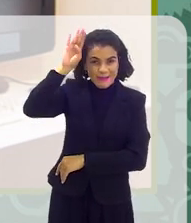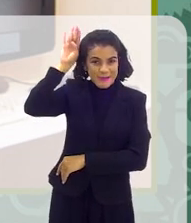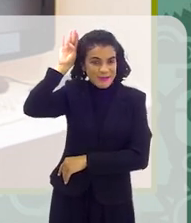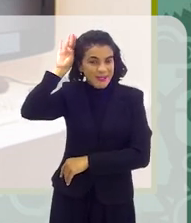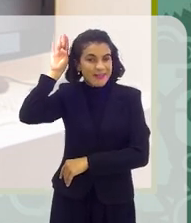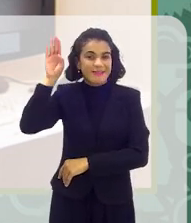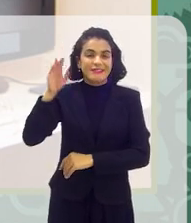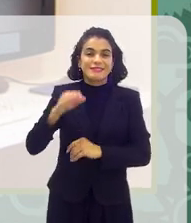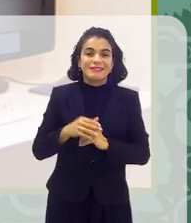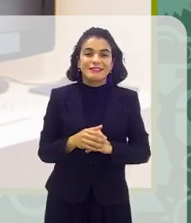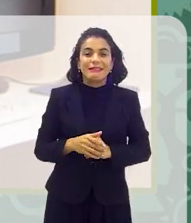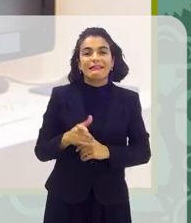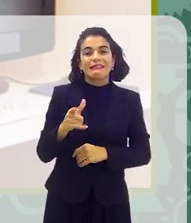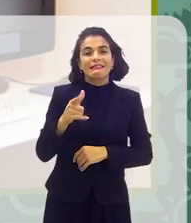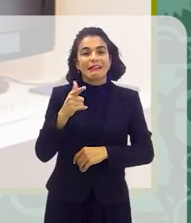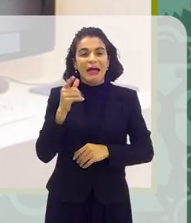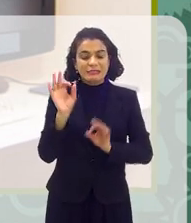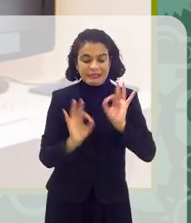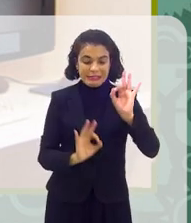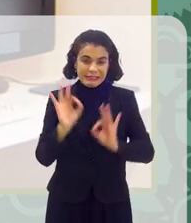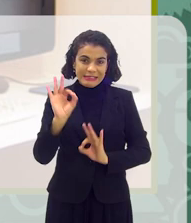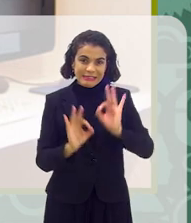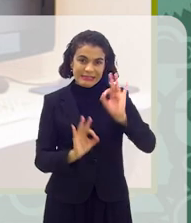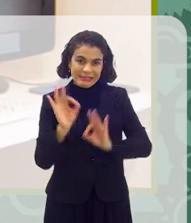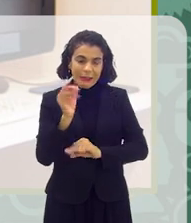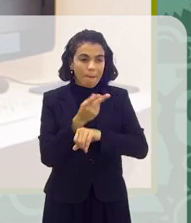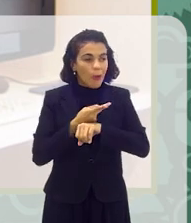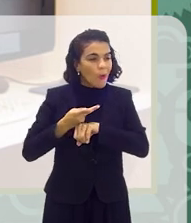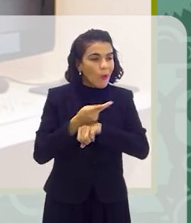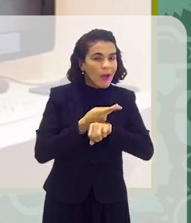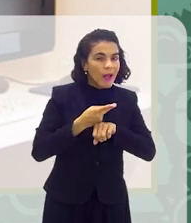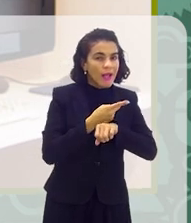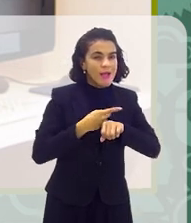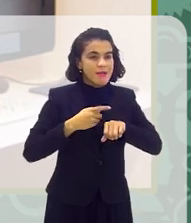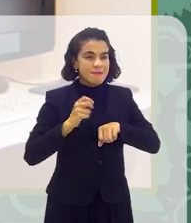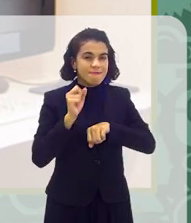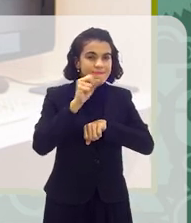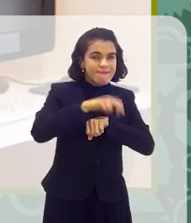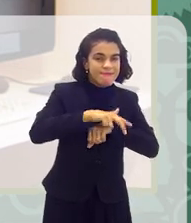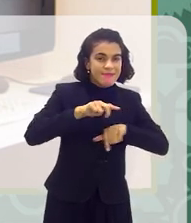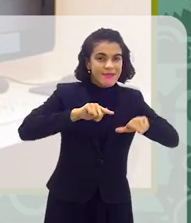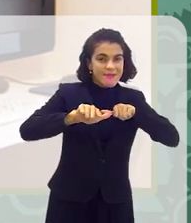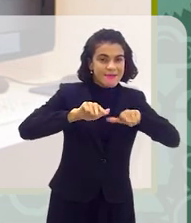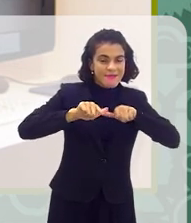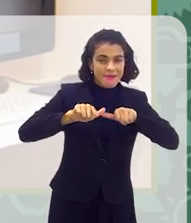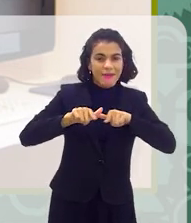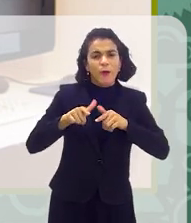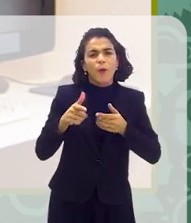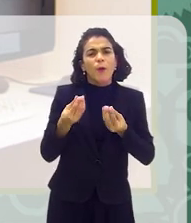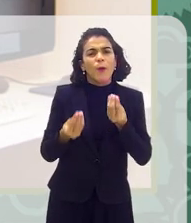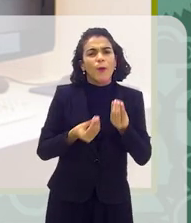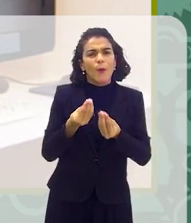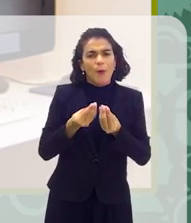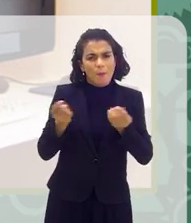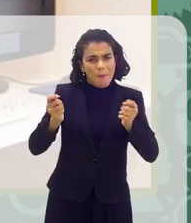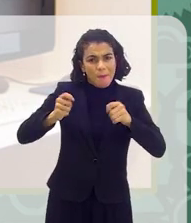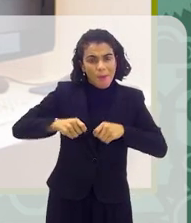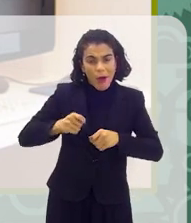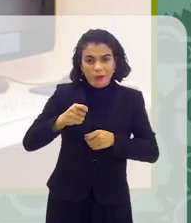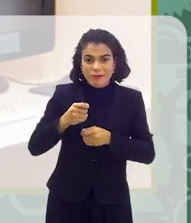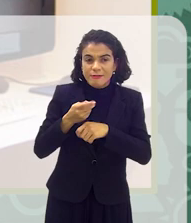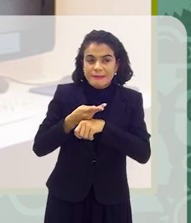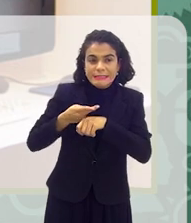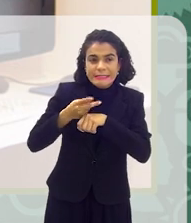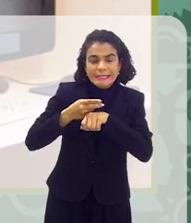que está nesse ritmo aí de entrar no mercado de trabalho, procurando em primeiro emprego? Como que ele pode,